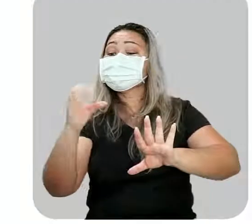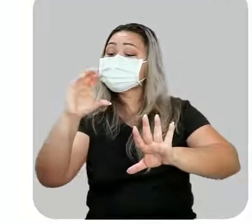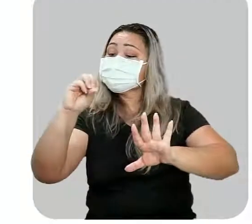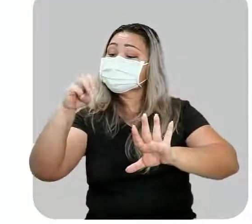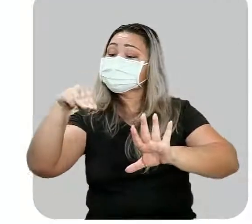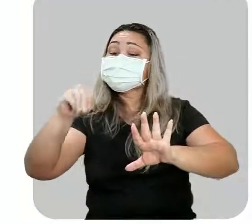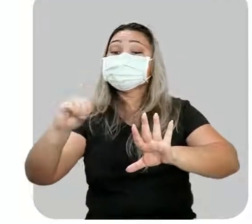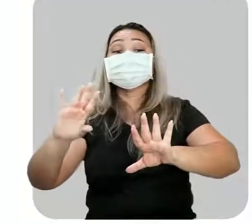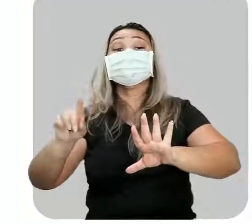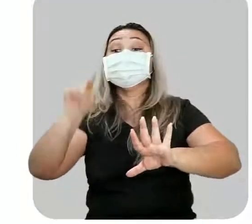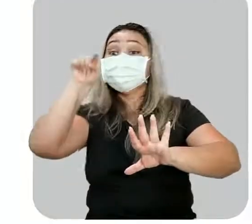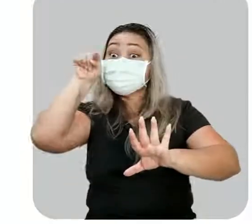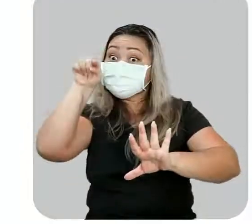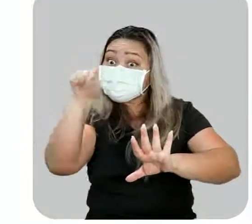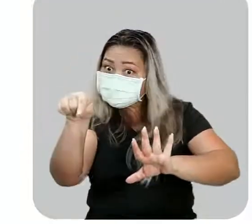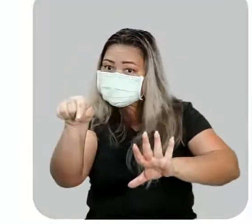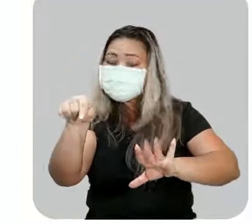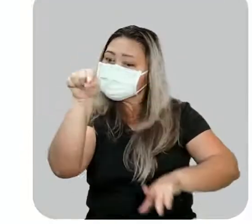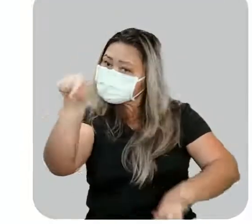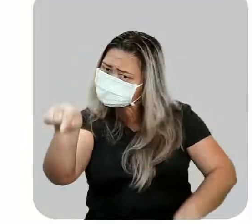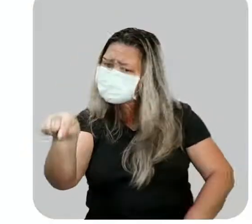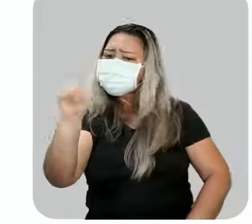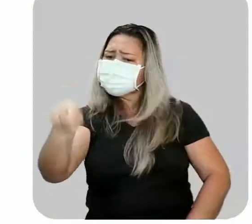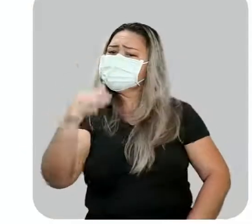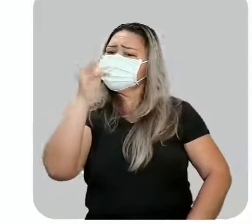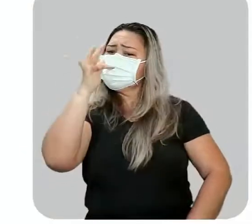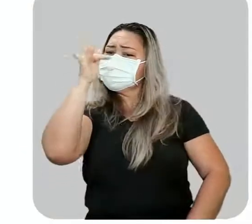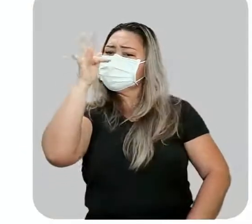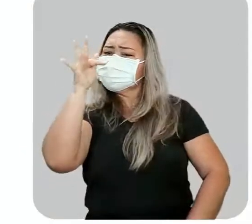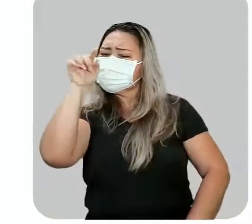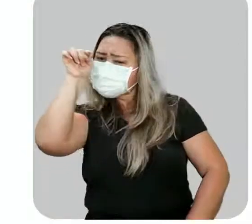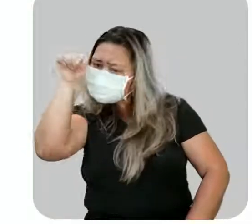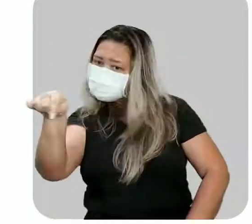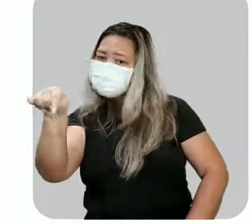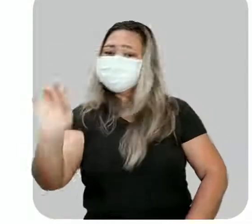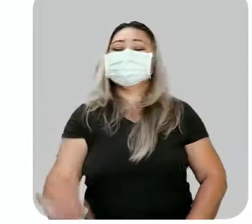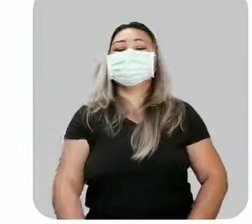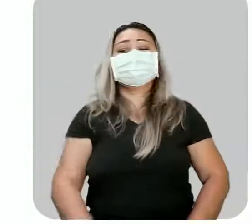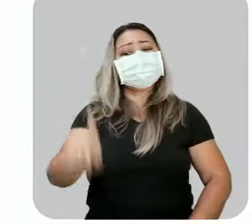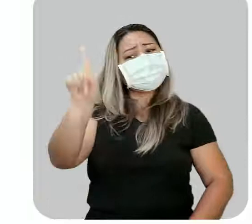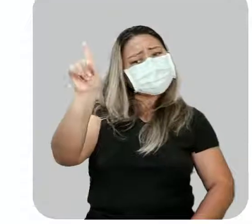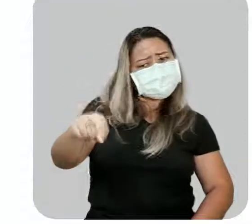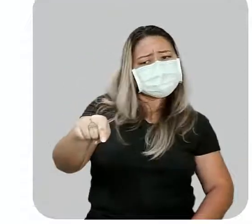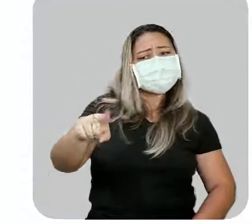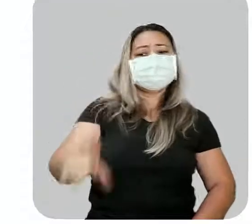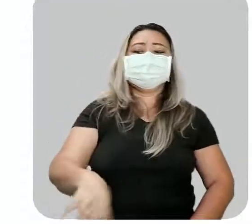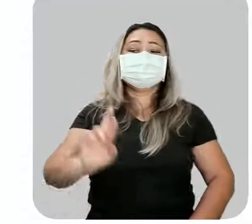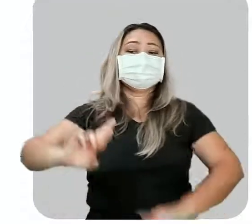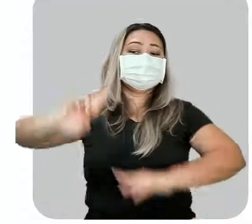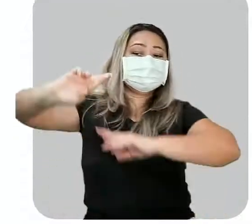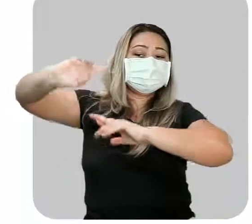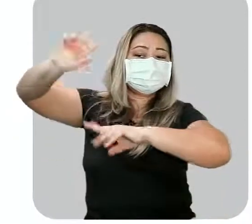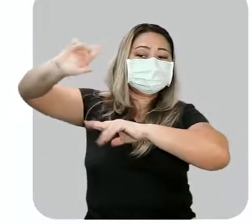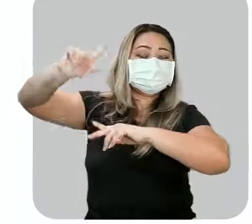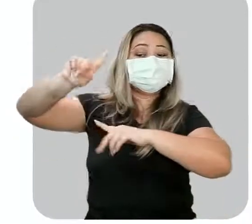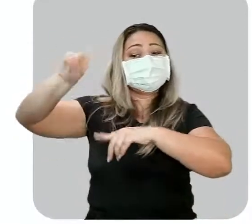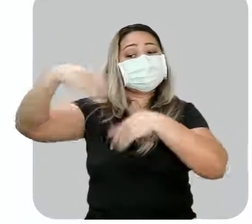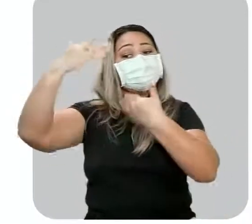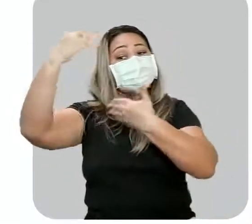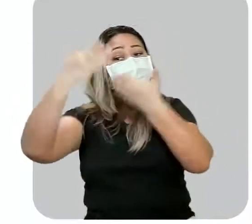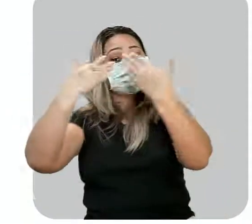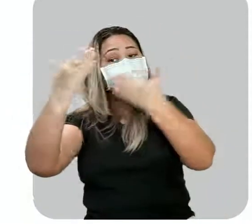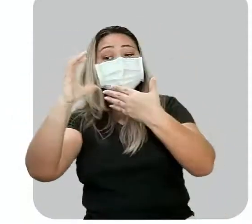o como. Aquela menina é uma flor. Tá? Essa que é a diferença. Para ser